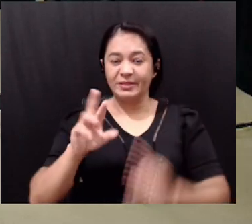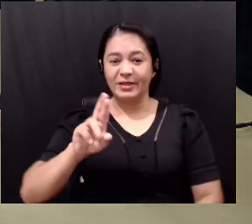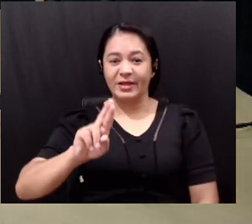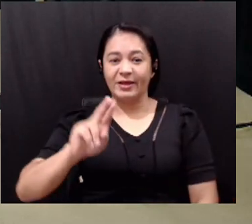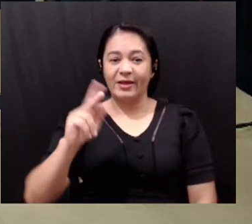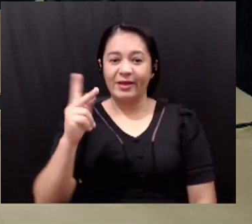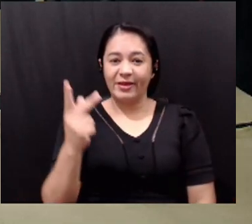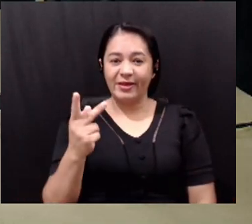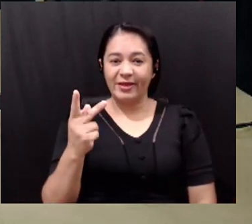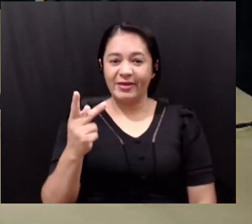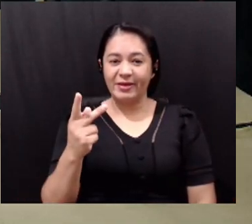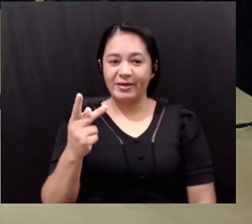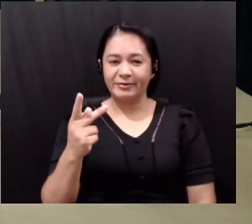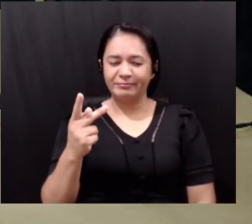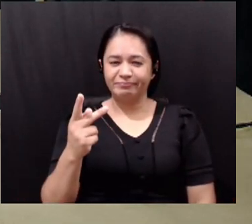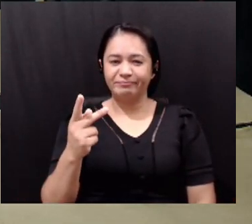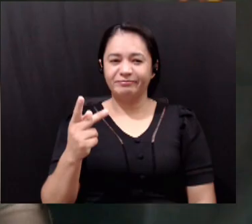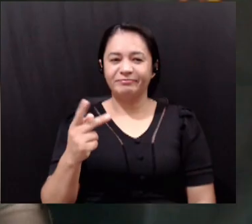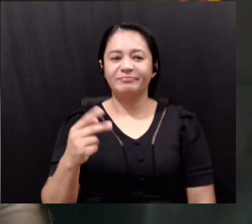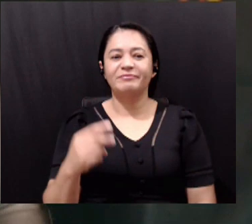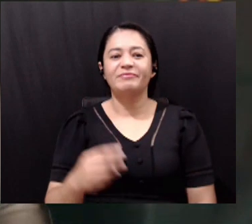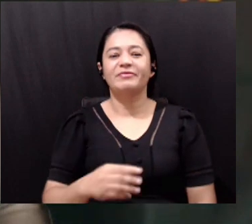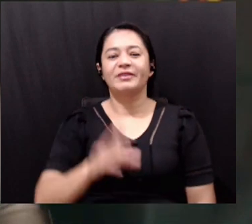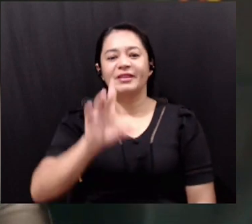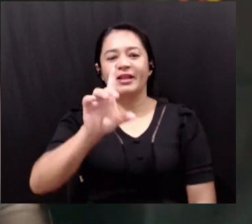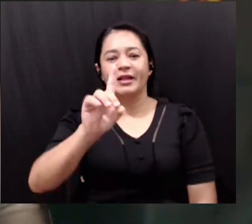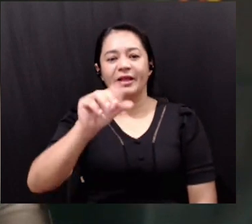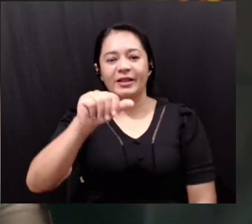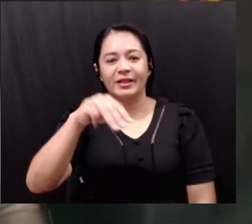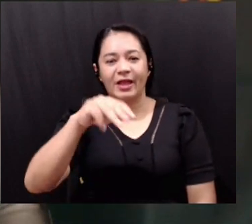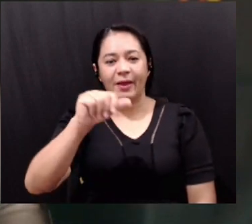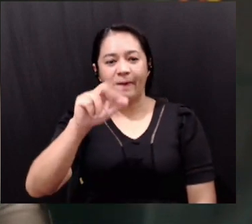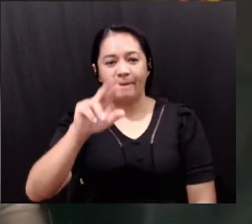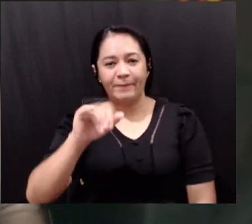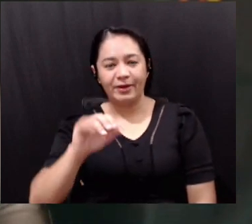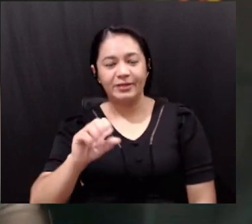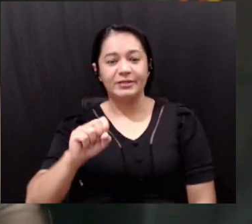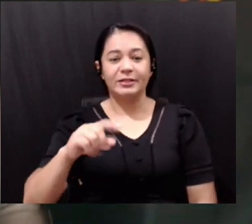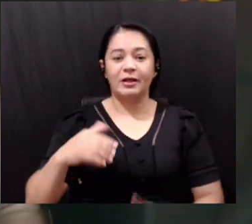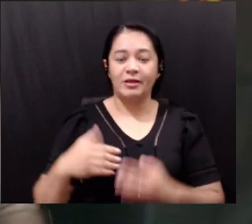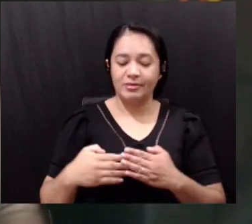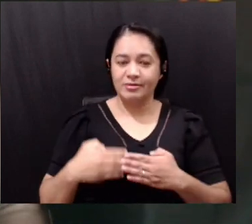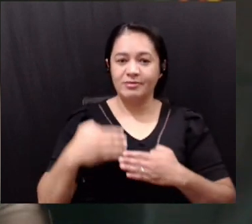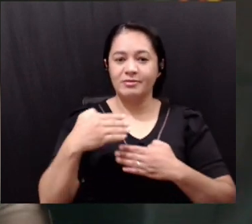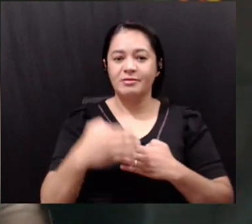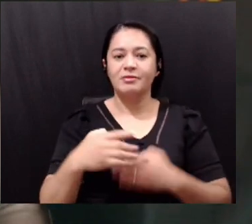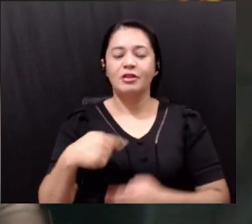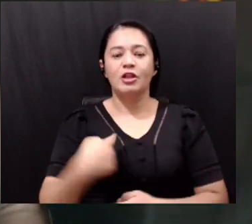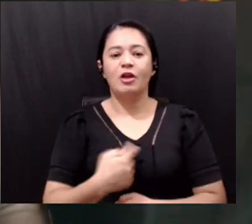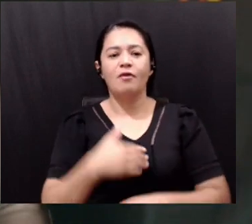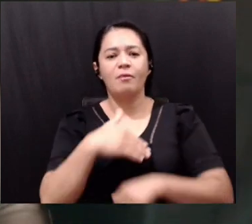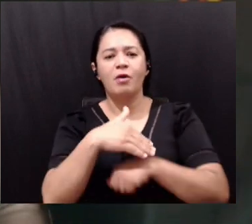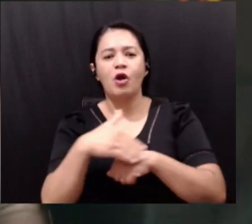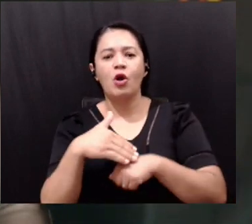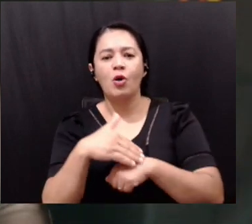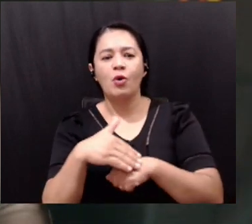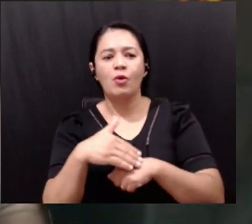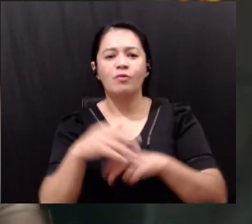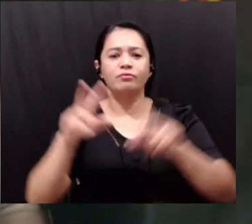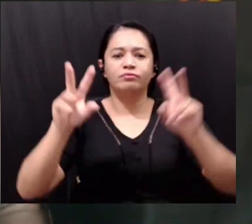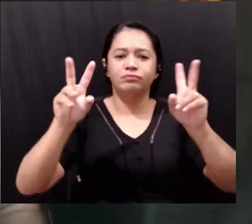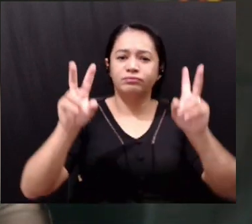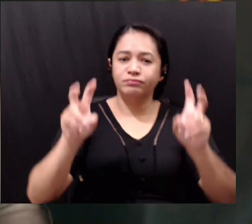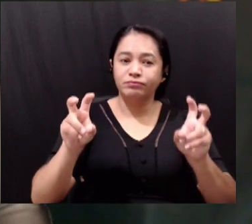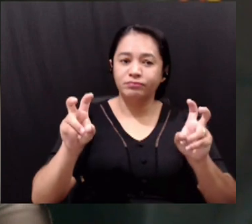pessoas, Damares Alfredo. Daqui a pouquinho nós vamos conversar com elas para falar sobre este assunto,